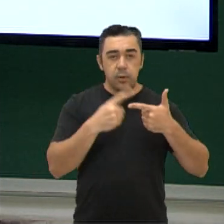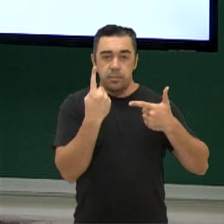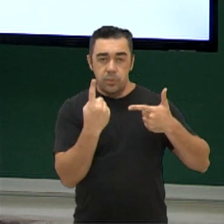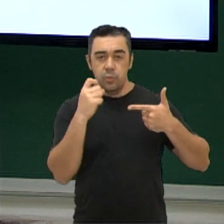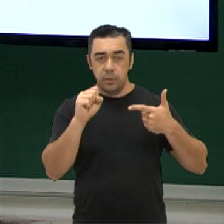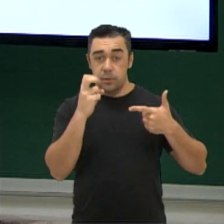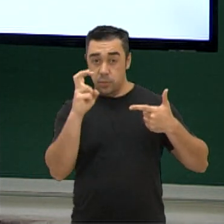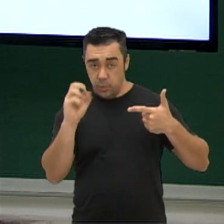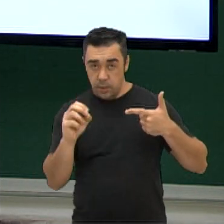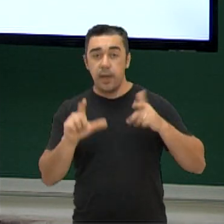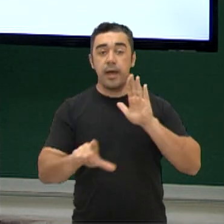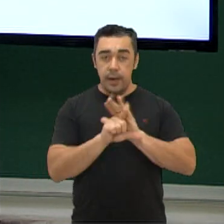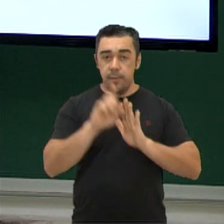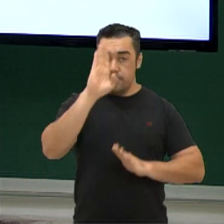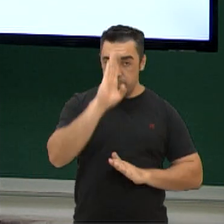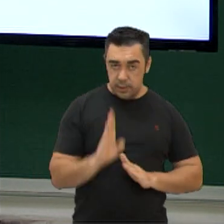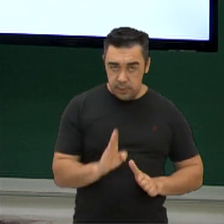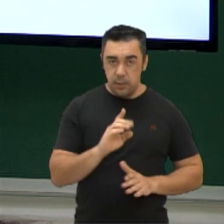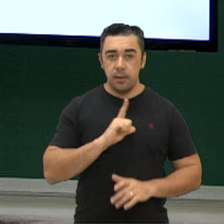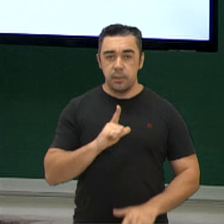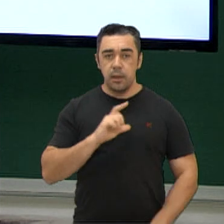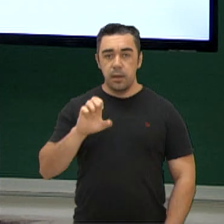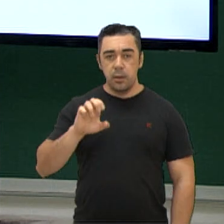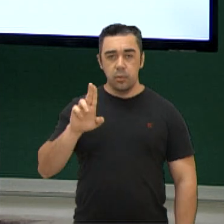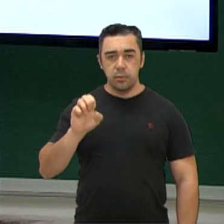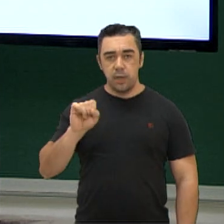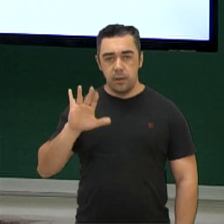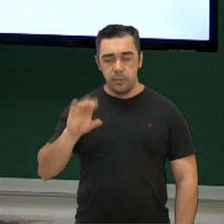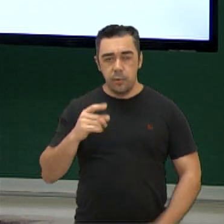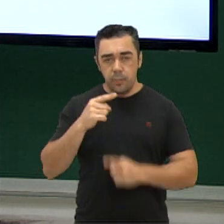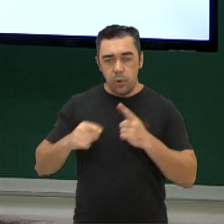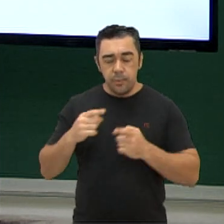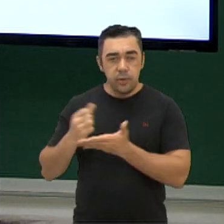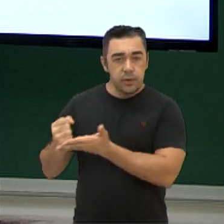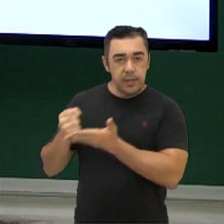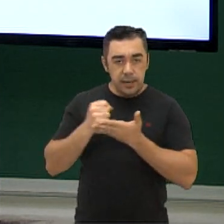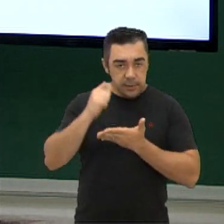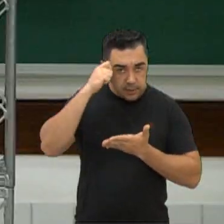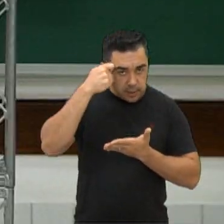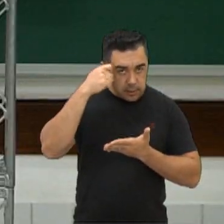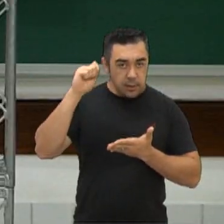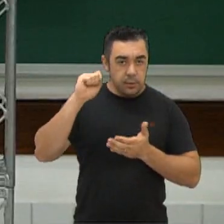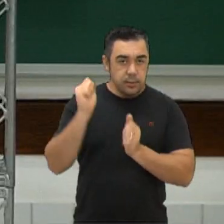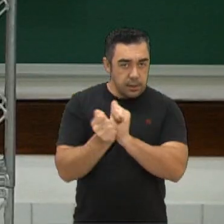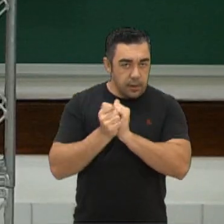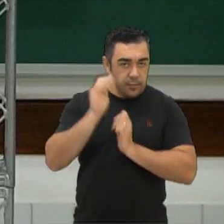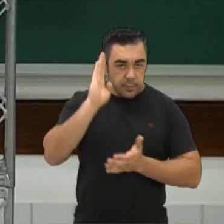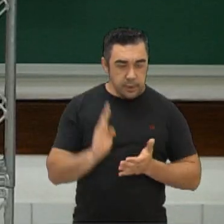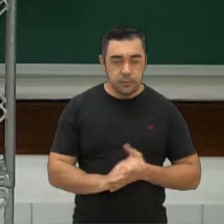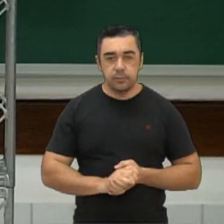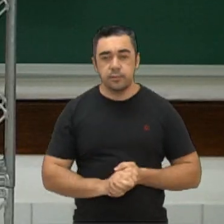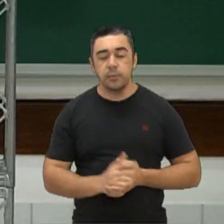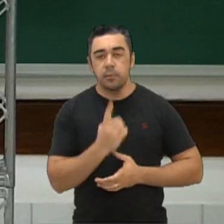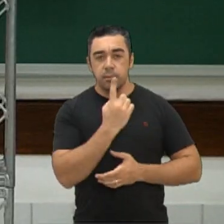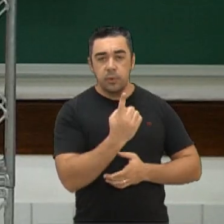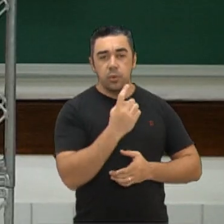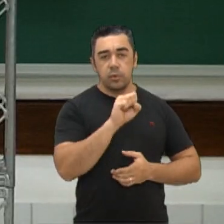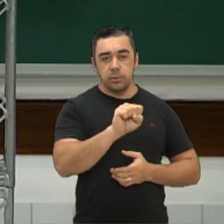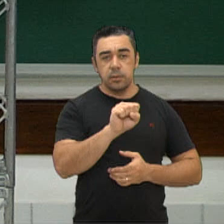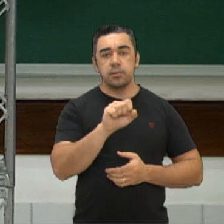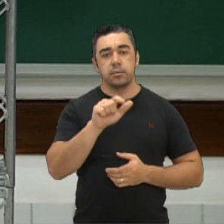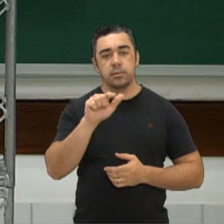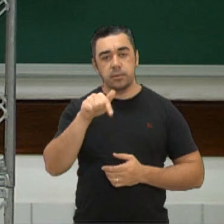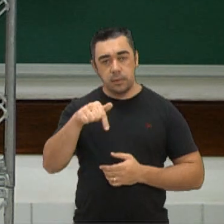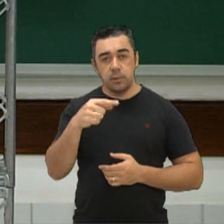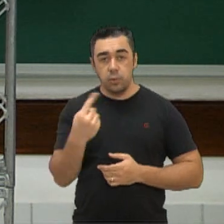Queiroz, essa sim uma lei brasileira, proibindo o tráfico de escravos para o Brasil. Em 1871, nós tivemos a Lei do